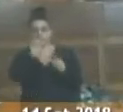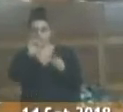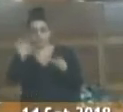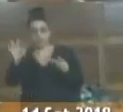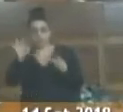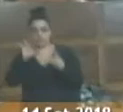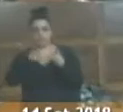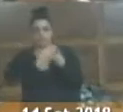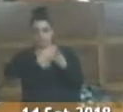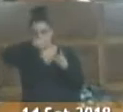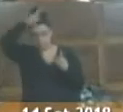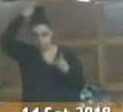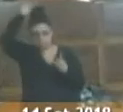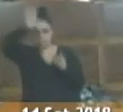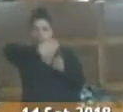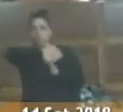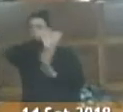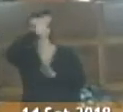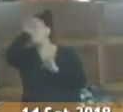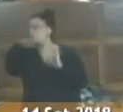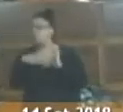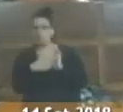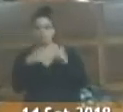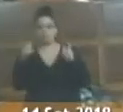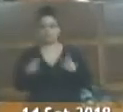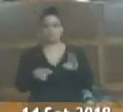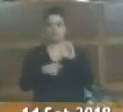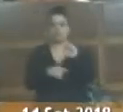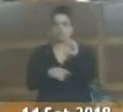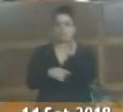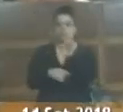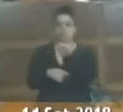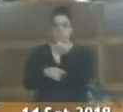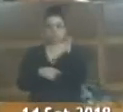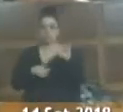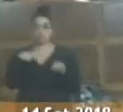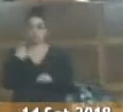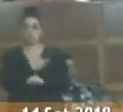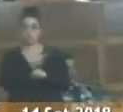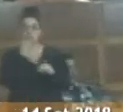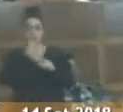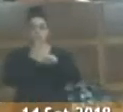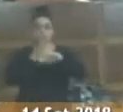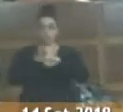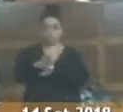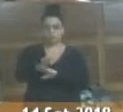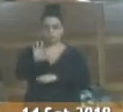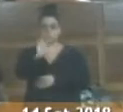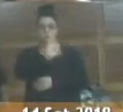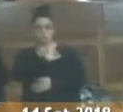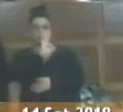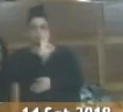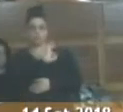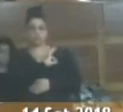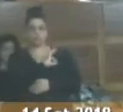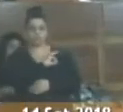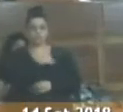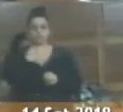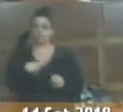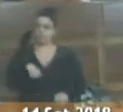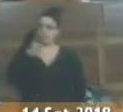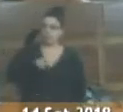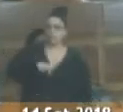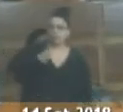corpo de bombeiros, sede do INEA, tudo fica na Vila do Abraão. Tá? E para a gente ter acesso à polícia, nós temos que